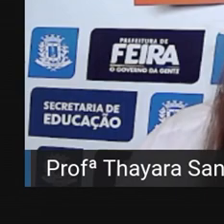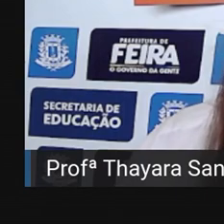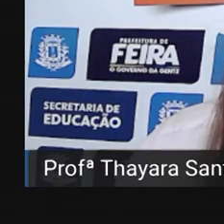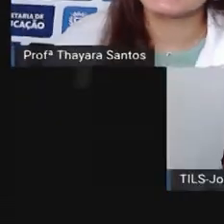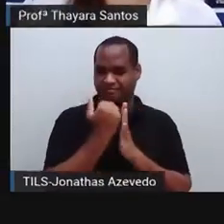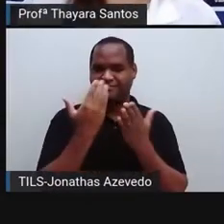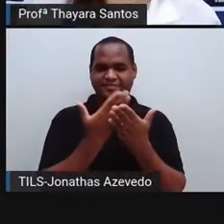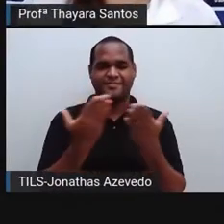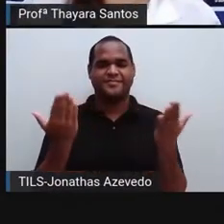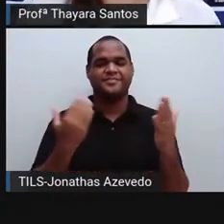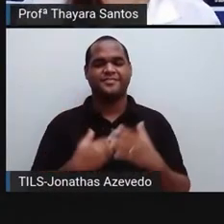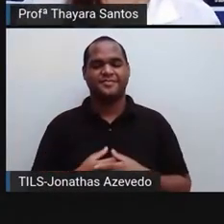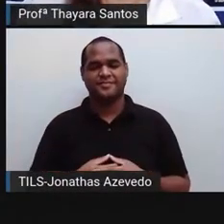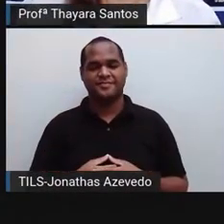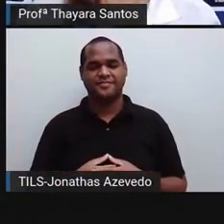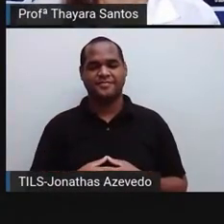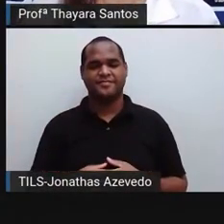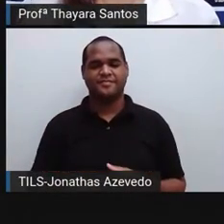para vocês.